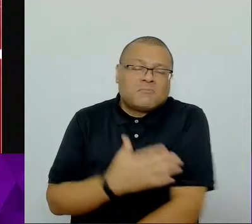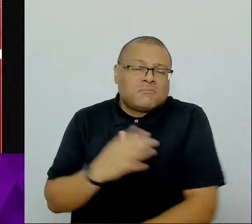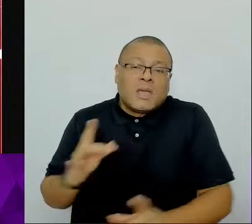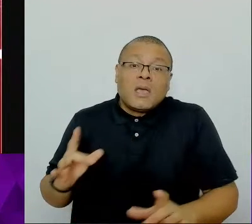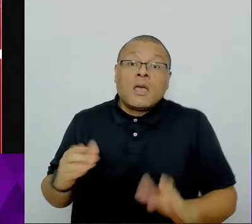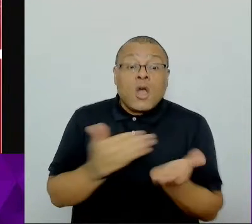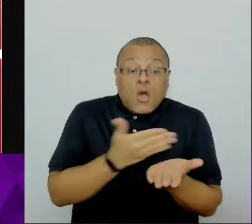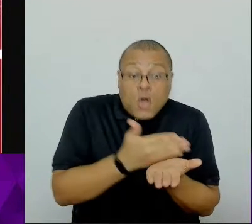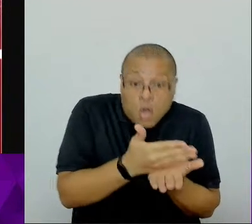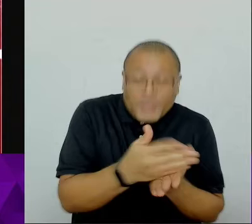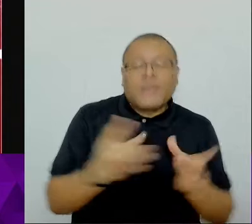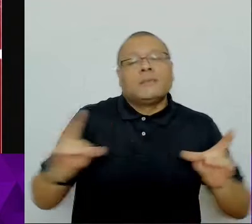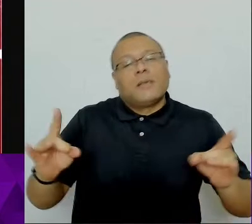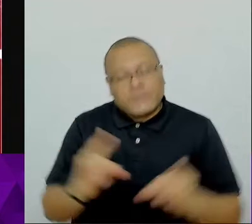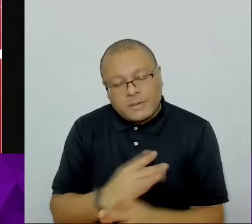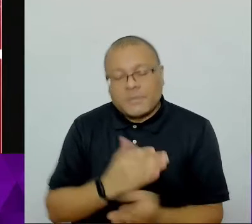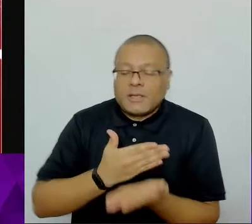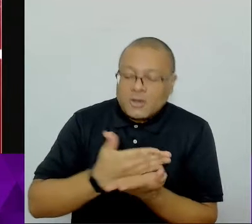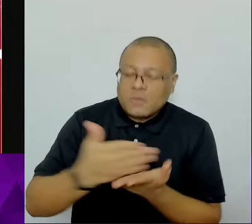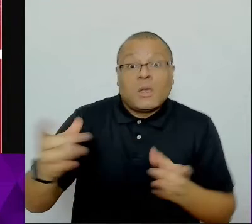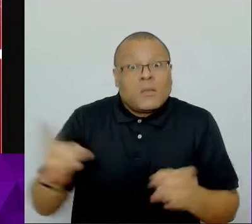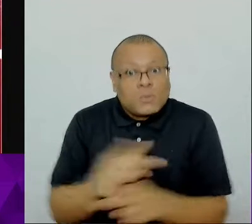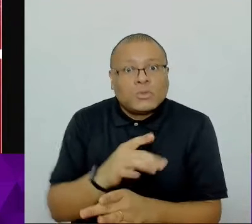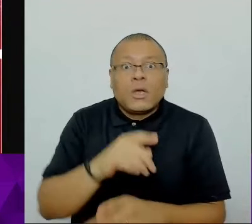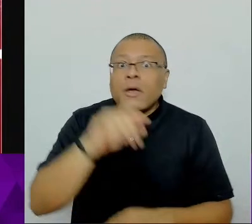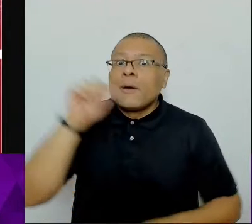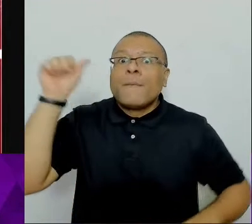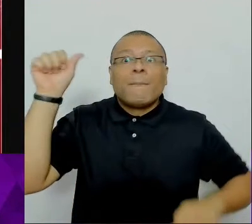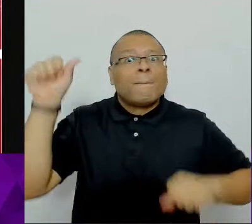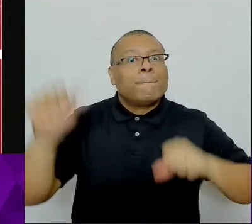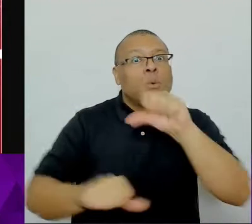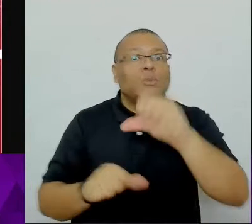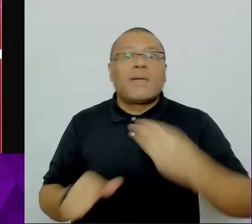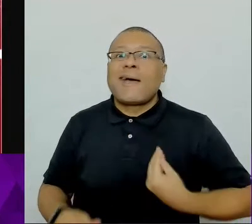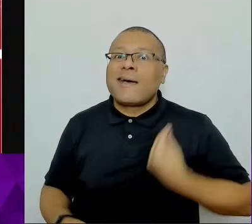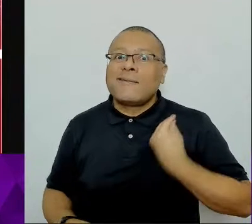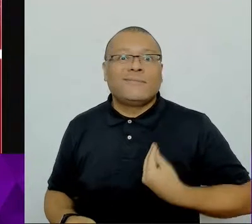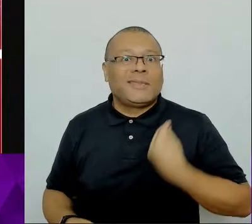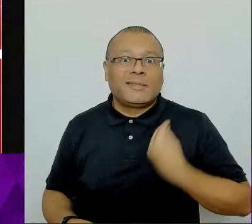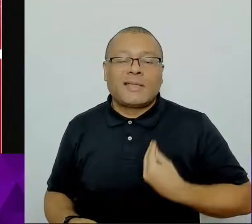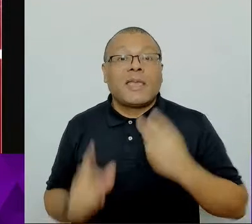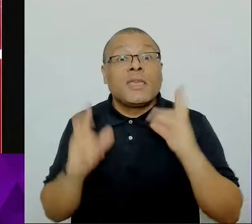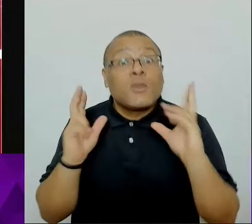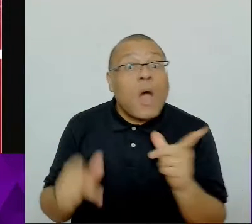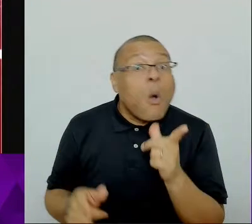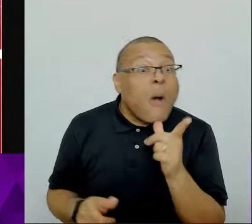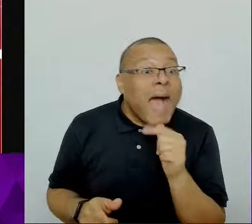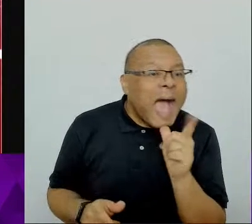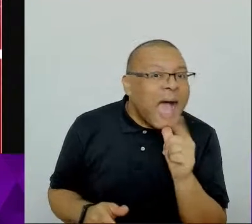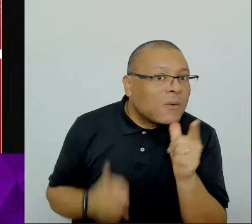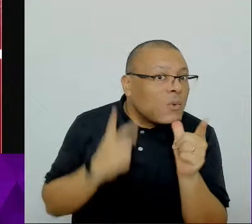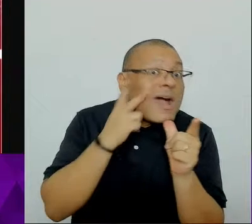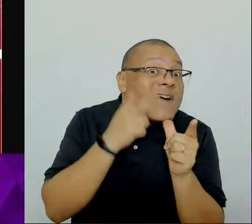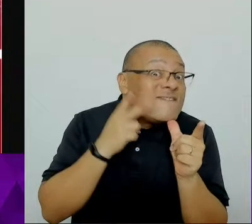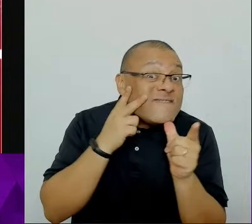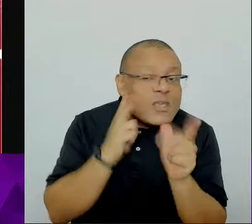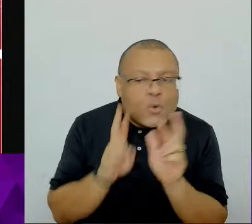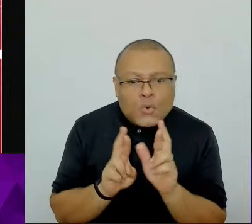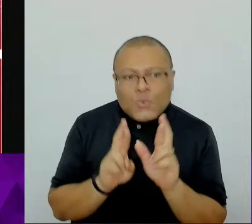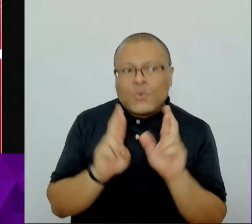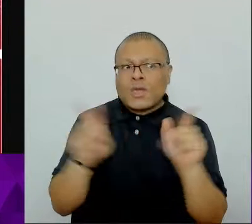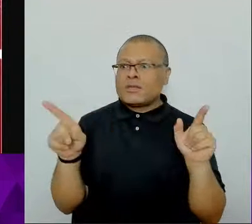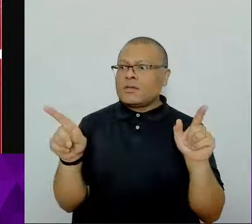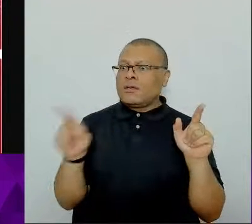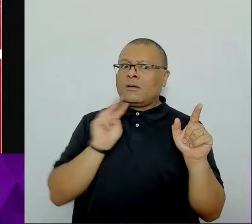você começou, as coisas mudam da água para o vinho, assim, na sua vida, na sua carreira, no seu projeto, tá bom? Então, das 3 habilidades que eu vou conversar